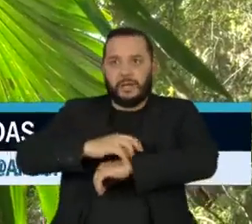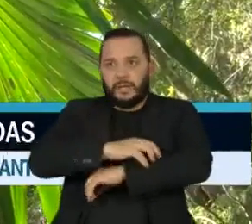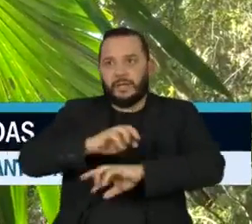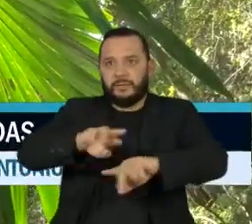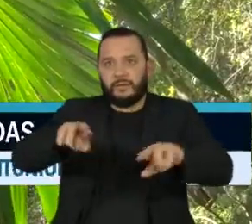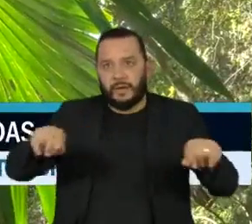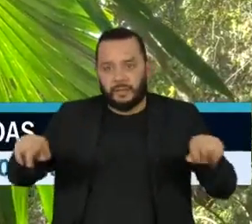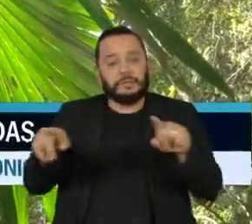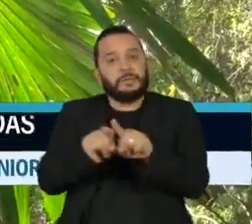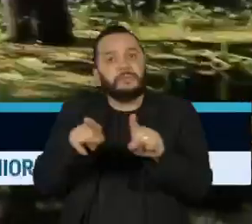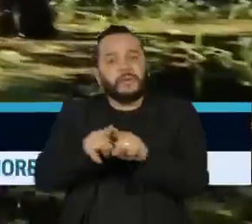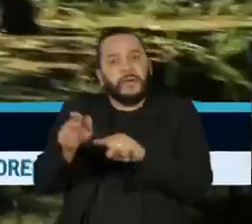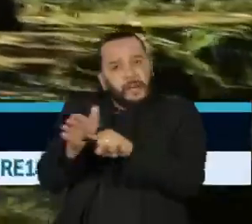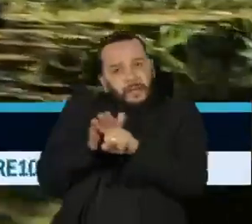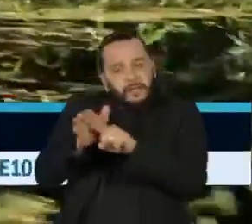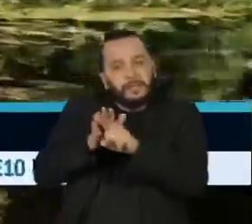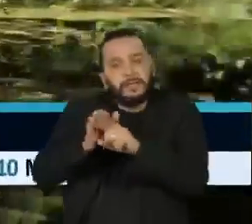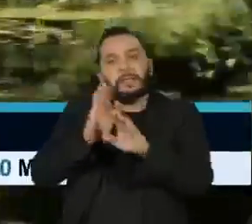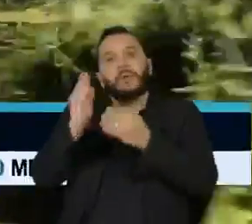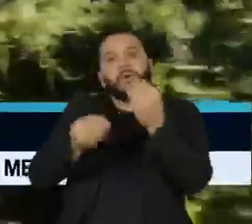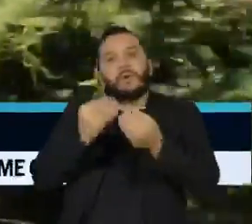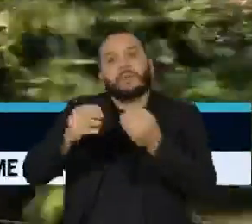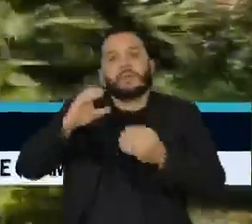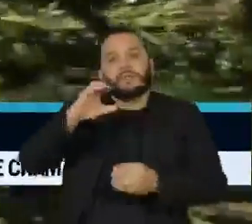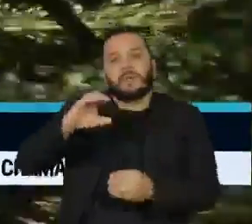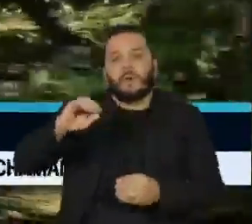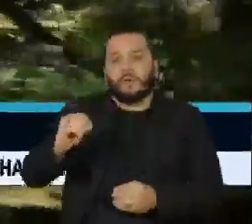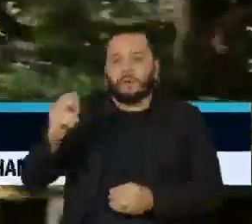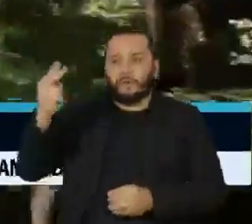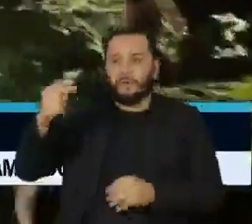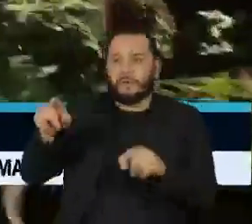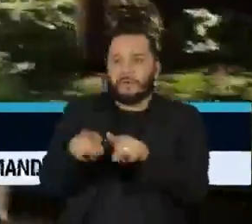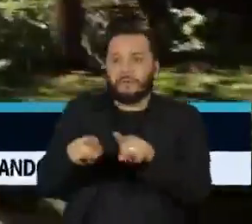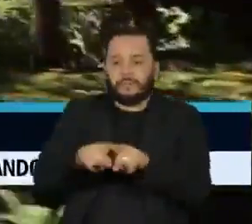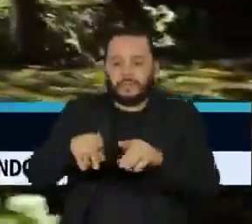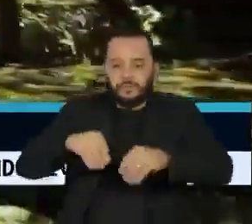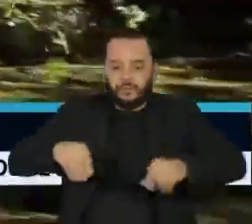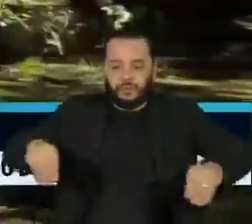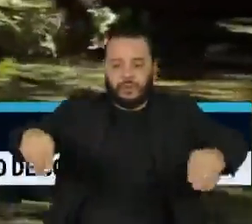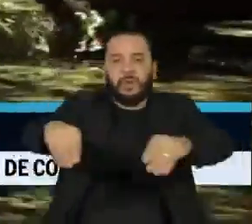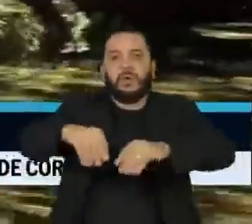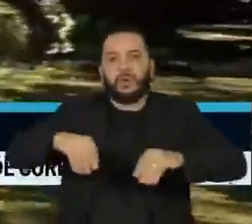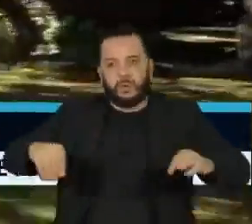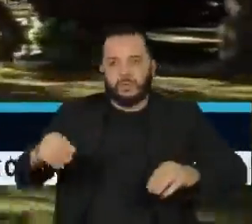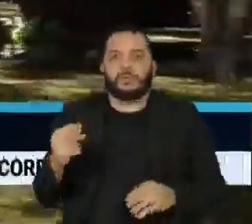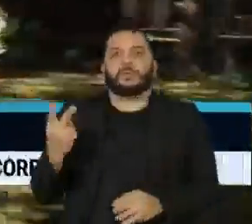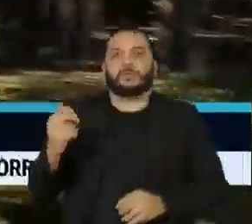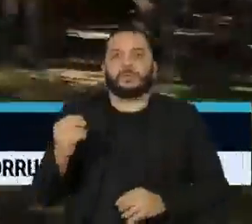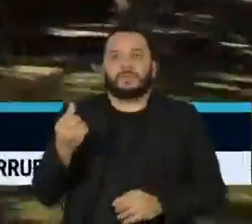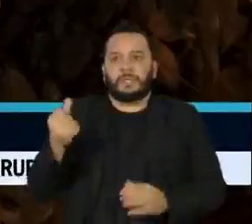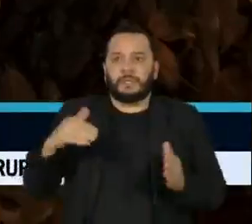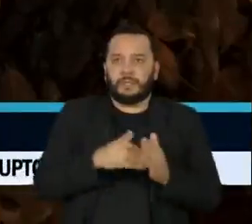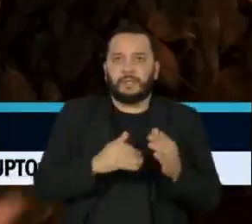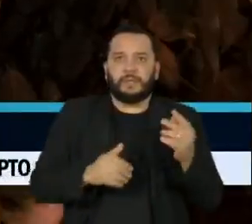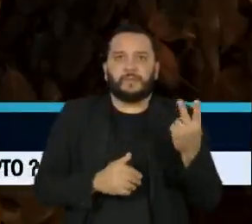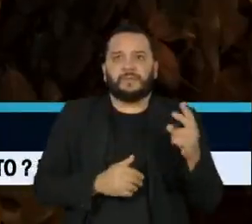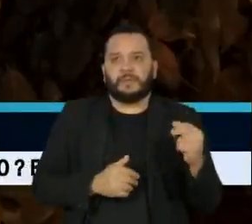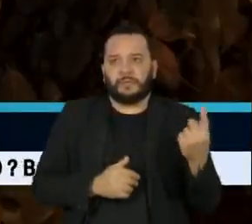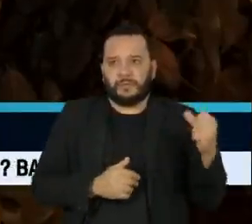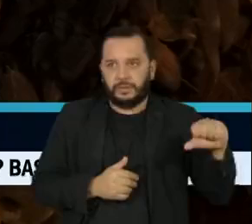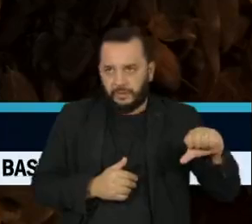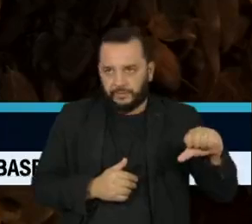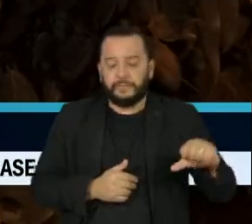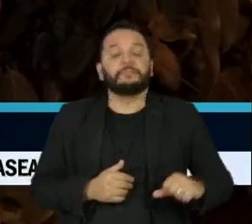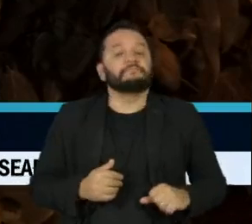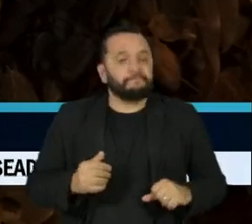do carbono e do solo do bioma, reunidas entre 2006 e 2019. As